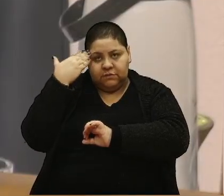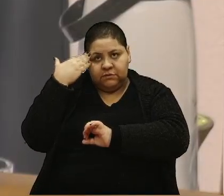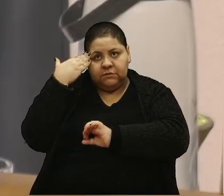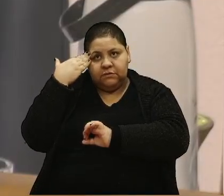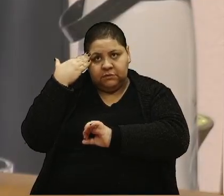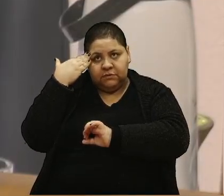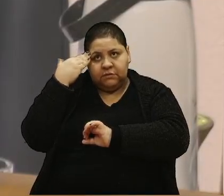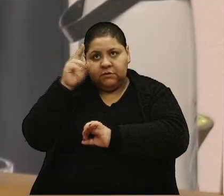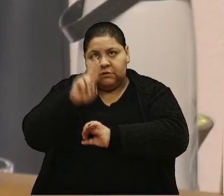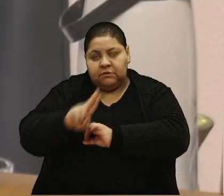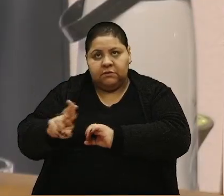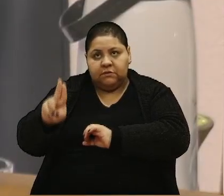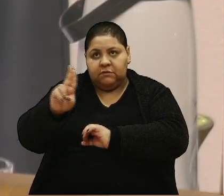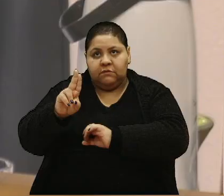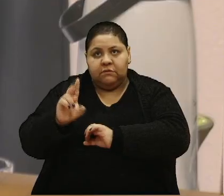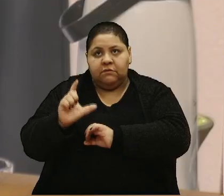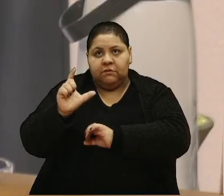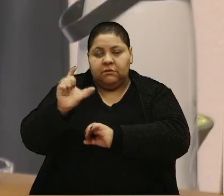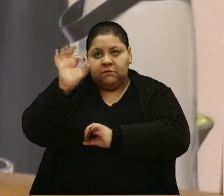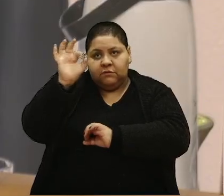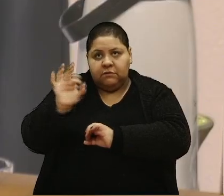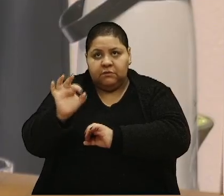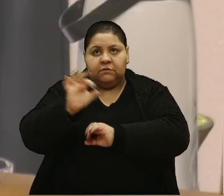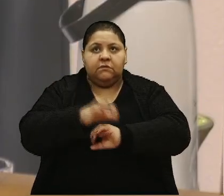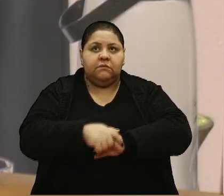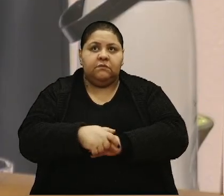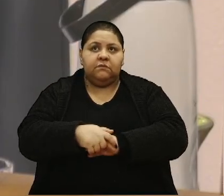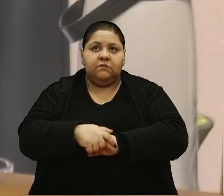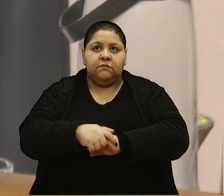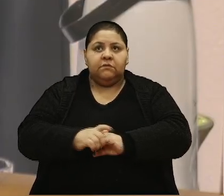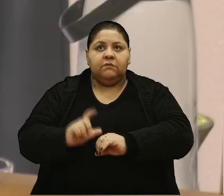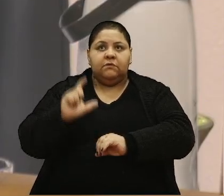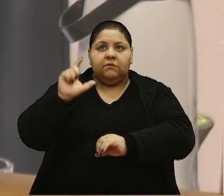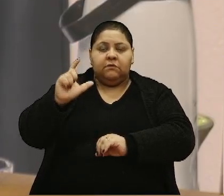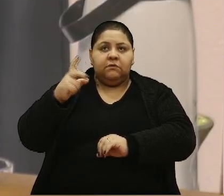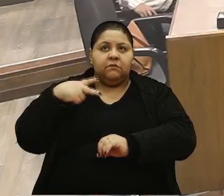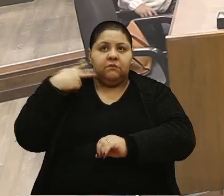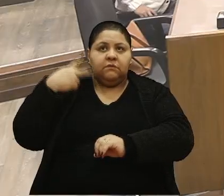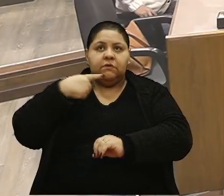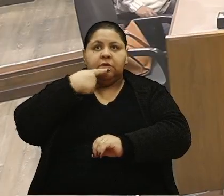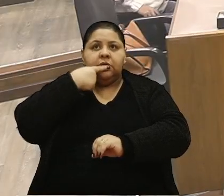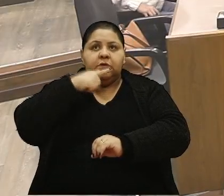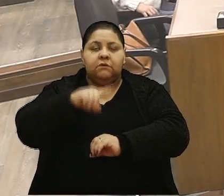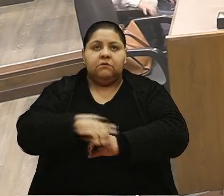considerarmos e utilizarmos o nome correto. Com a palavra, vereador Caleb Garbim.